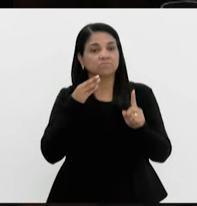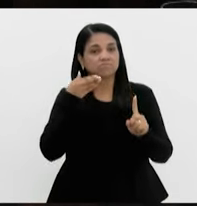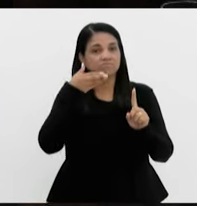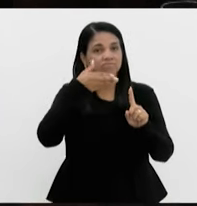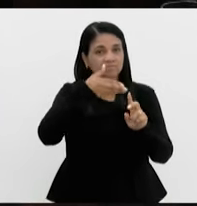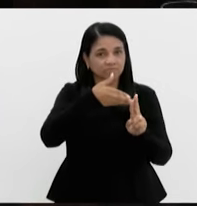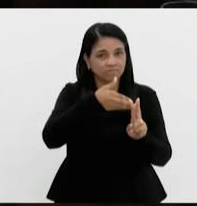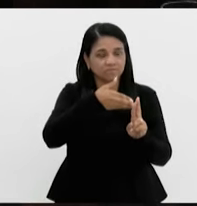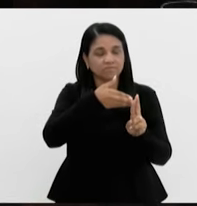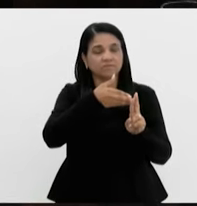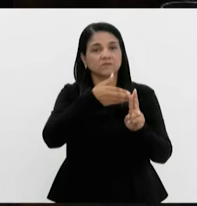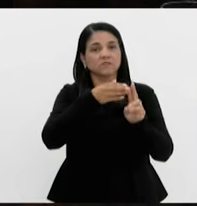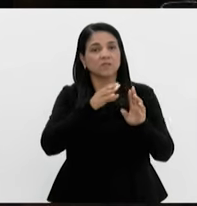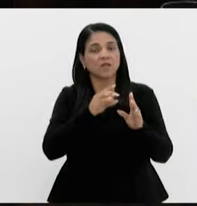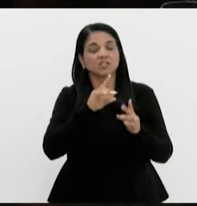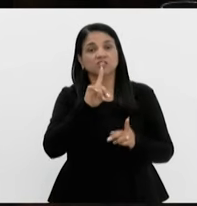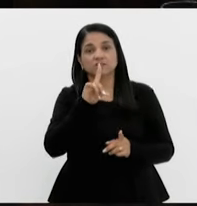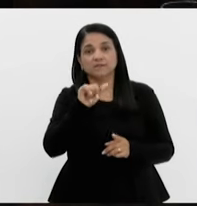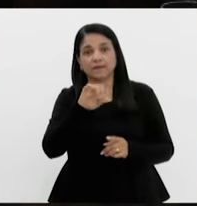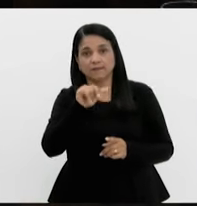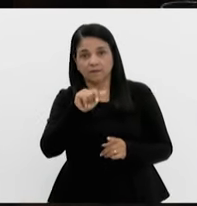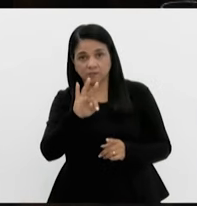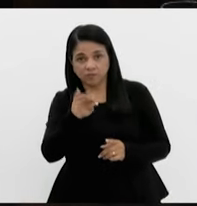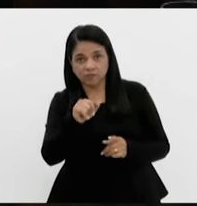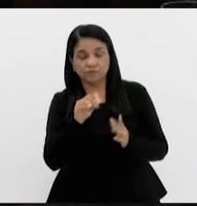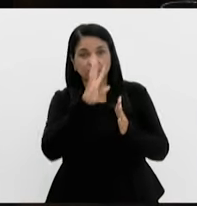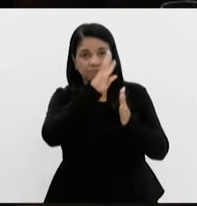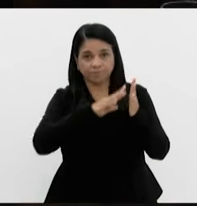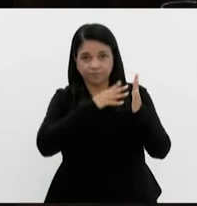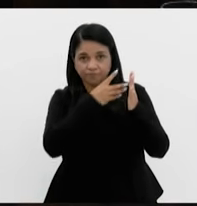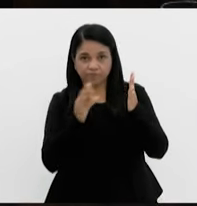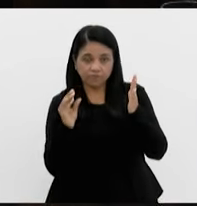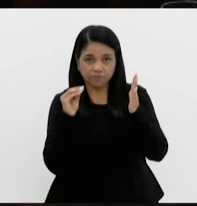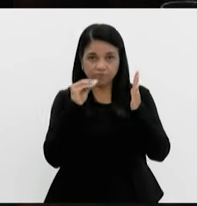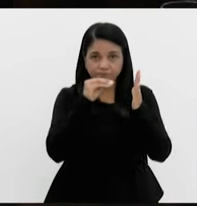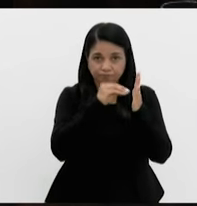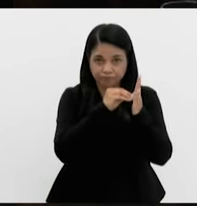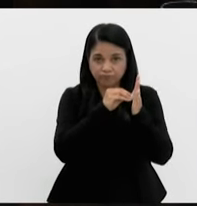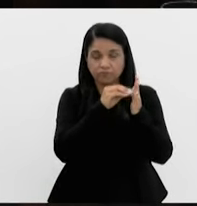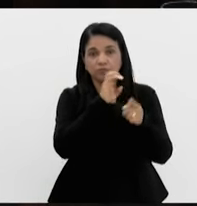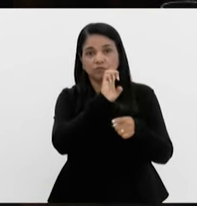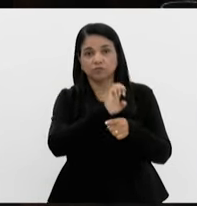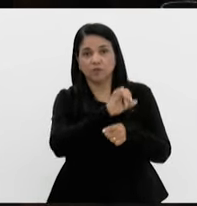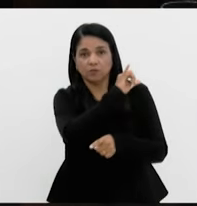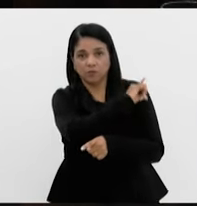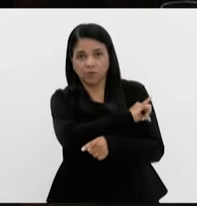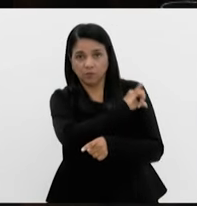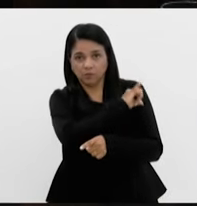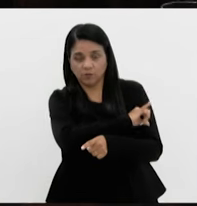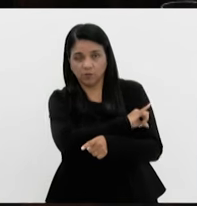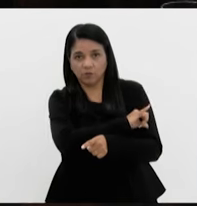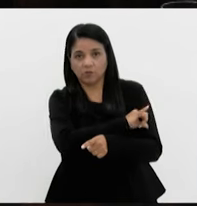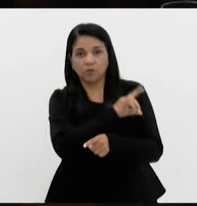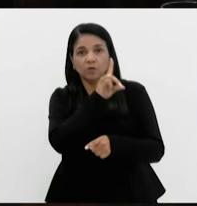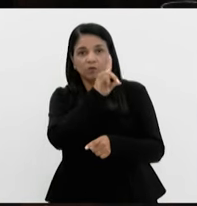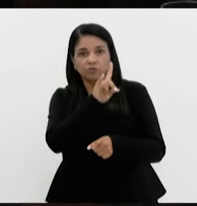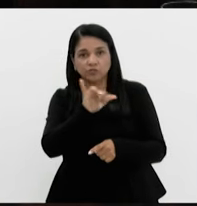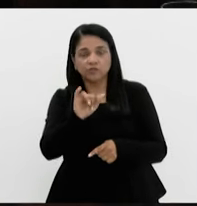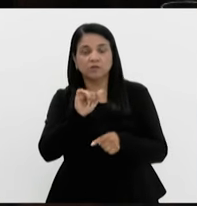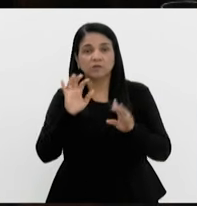comemorativas no estado do Rio de Janeiro para incluir no calendário oficial do dia Estadual da